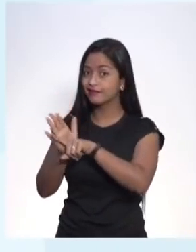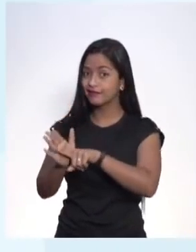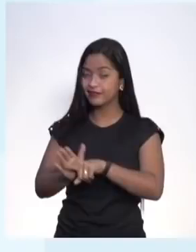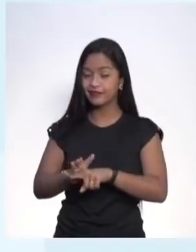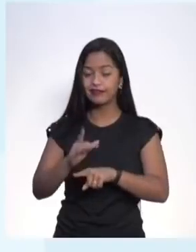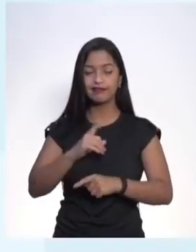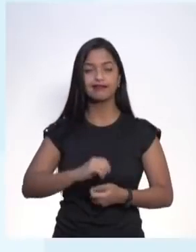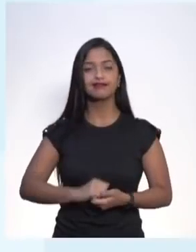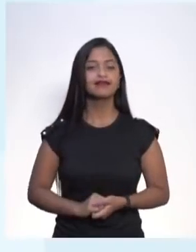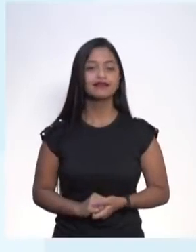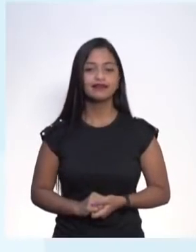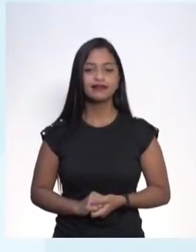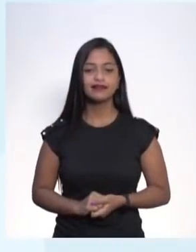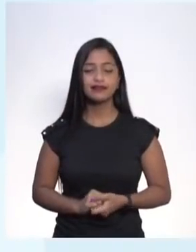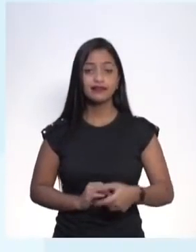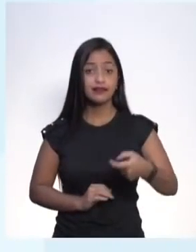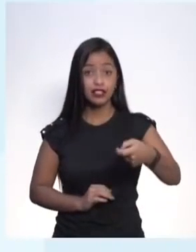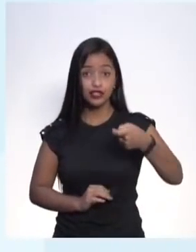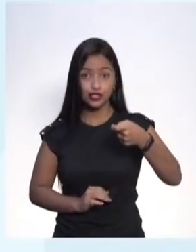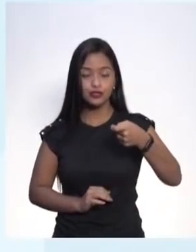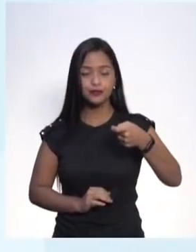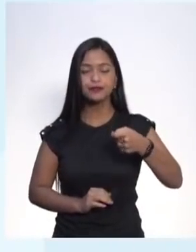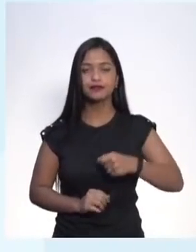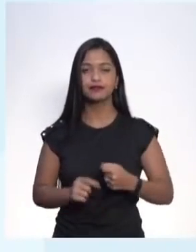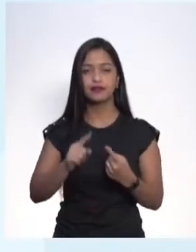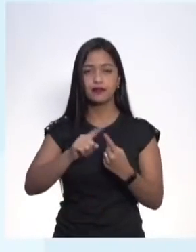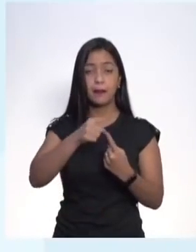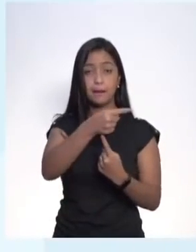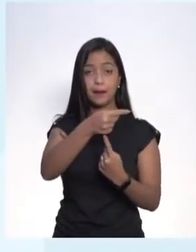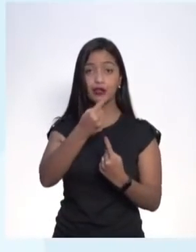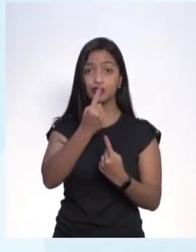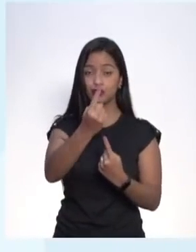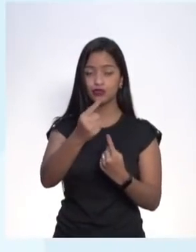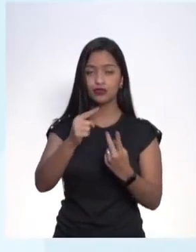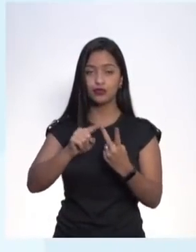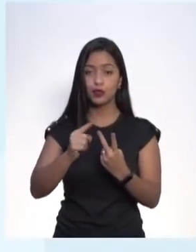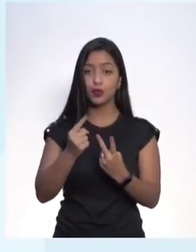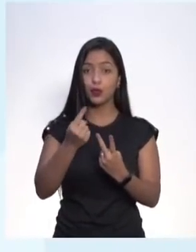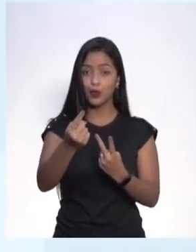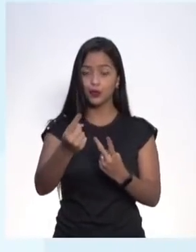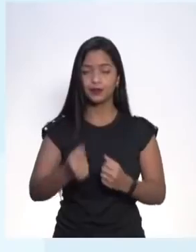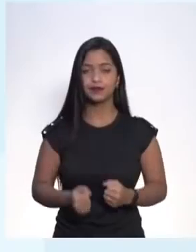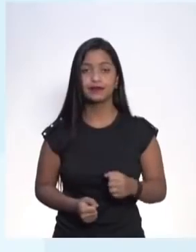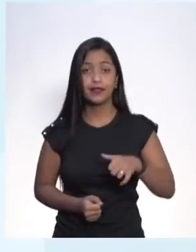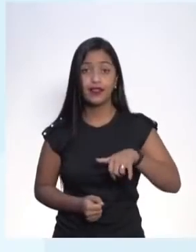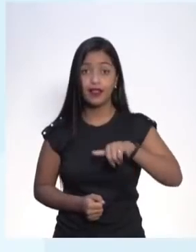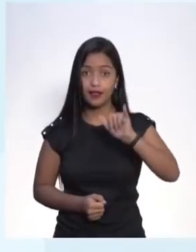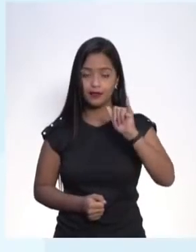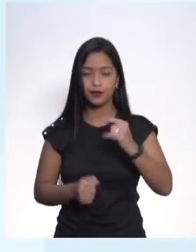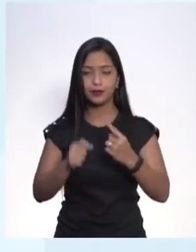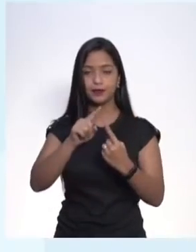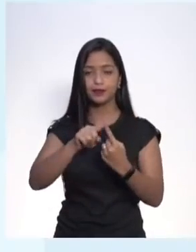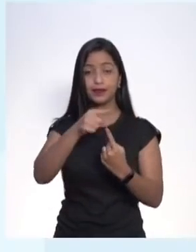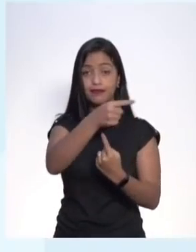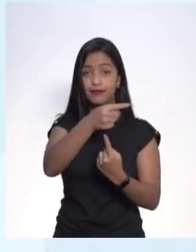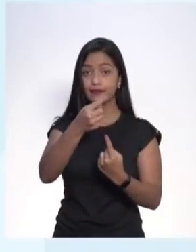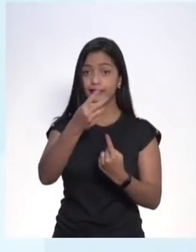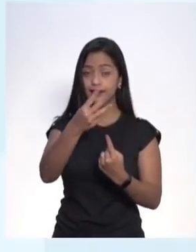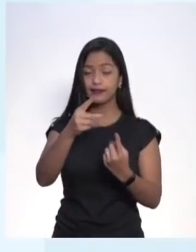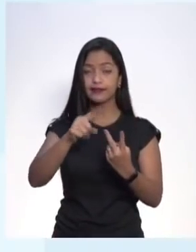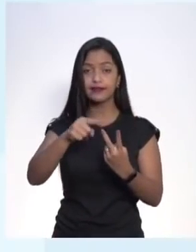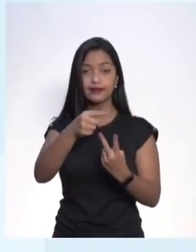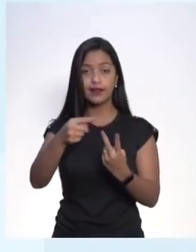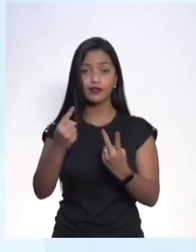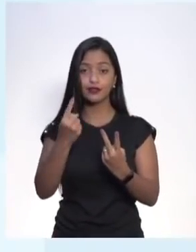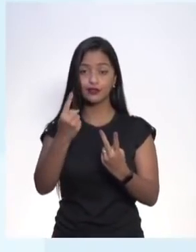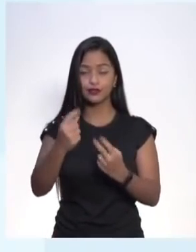esses vértices. Então, X é 1 negativo e 1 negativo. O y é 3 negativo e 1 negativo, e o